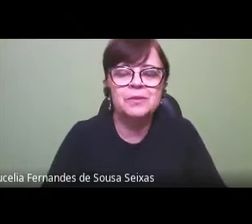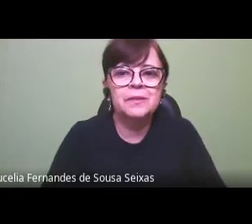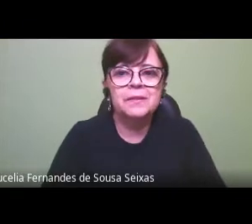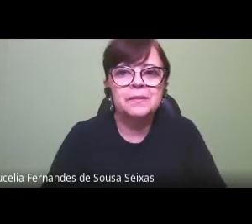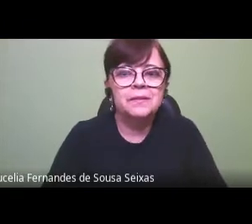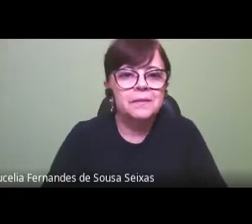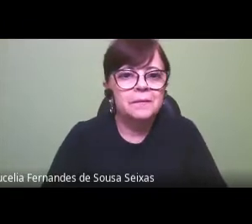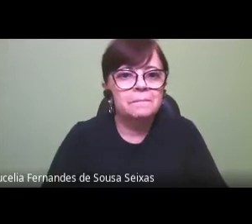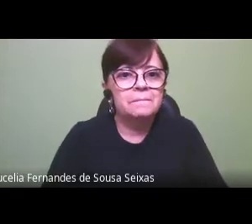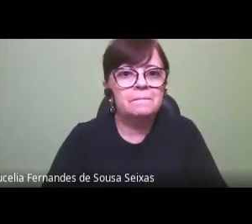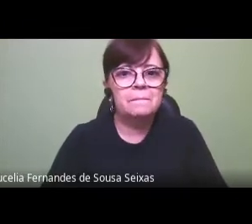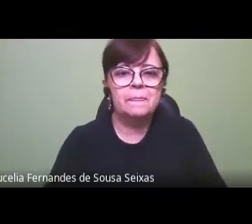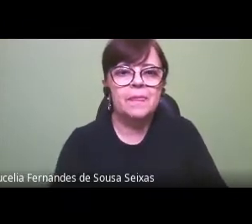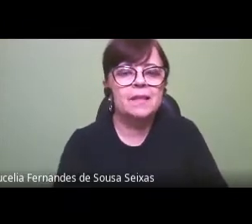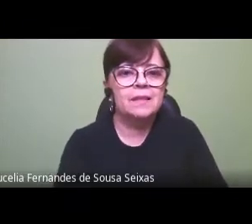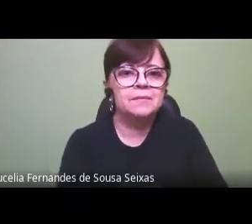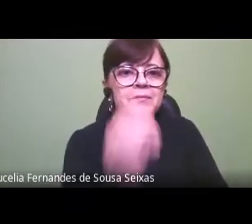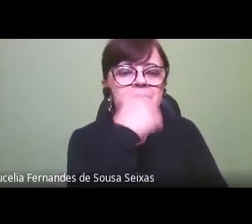prático.